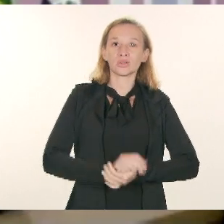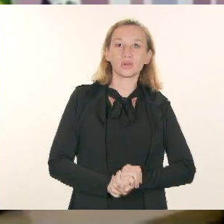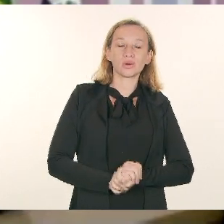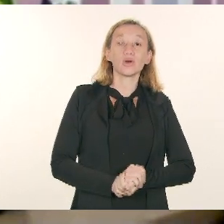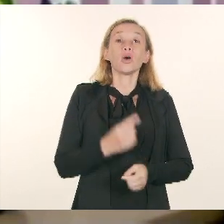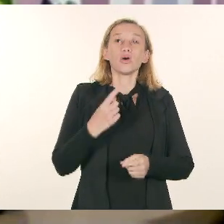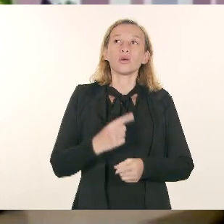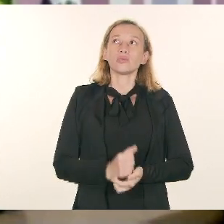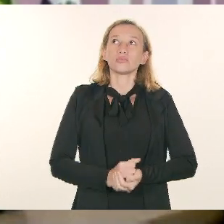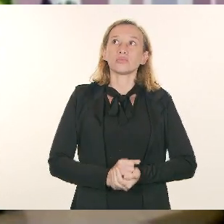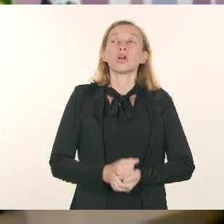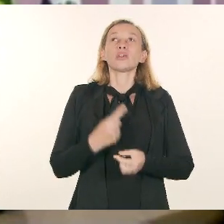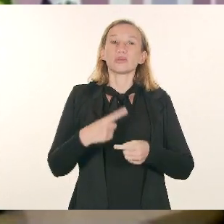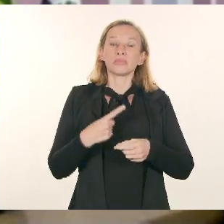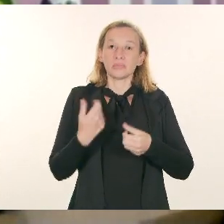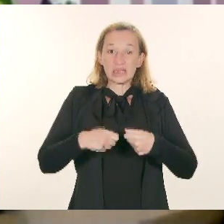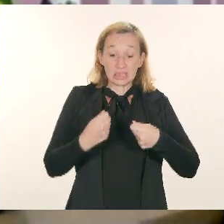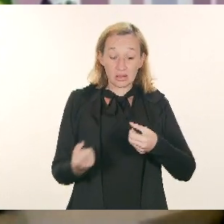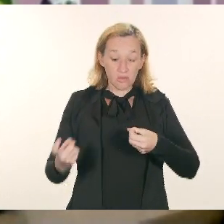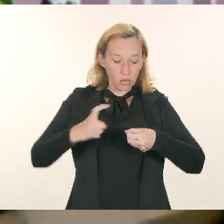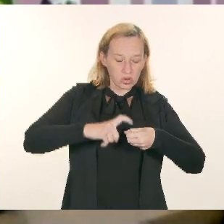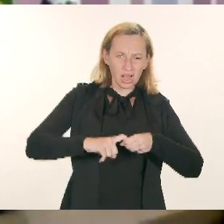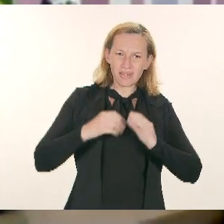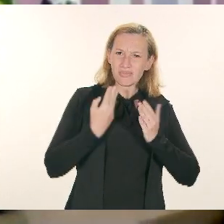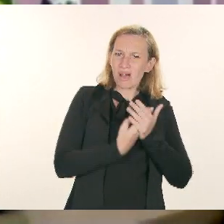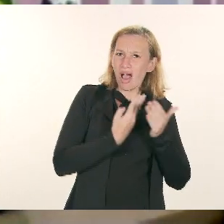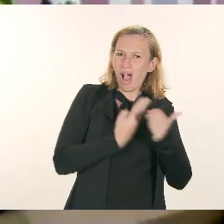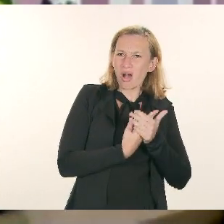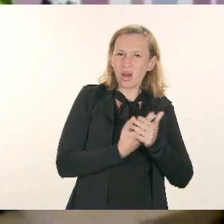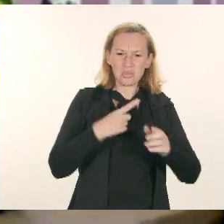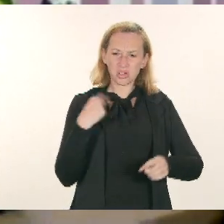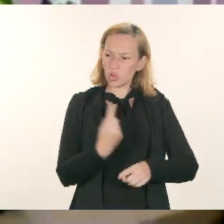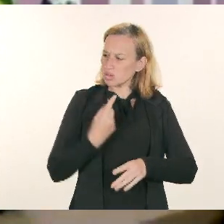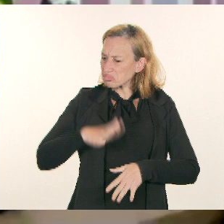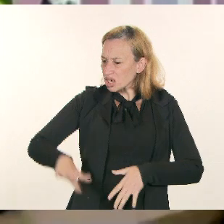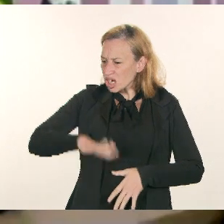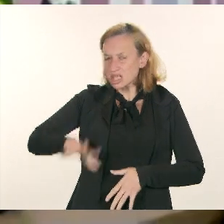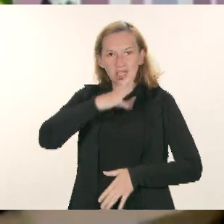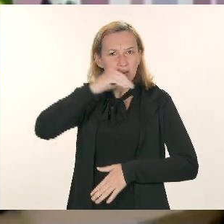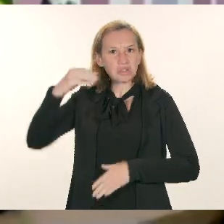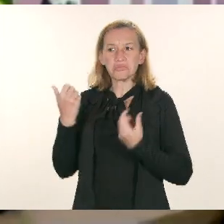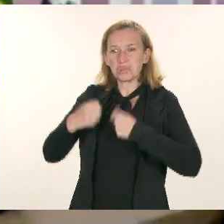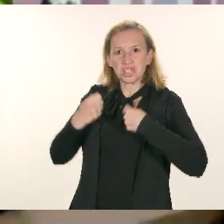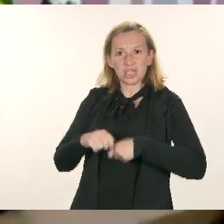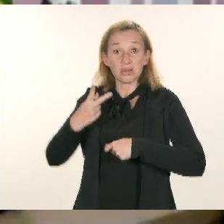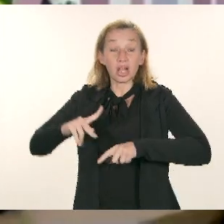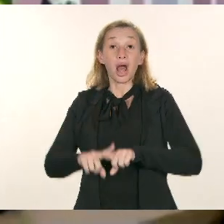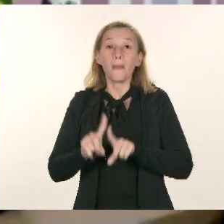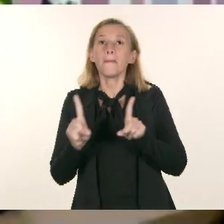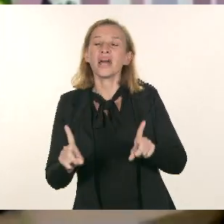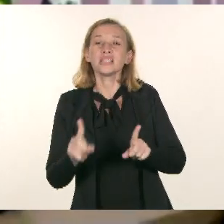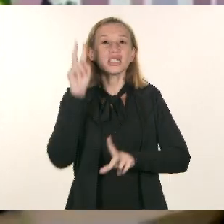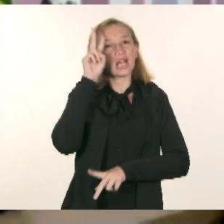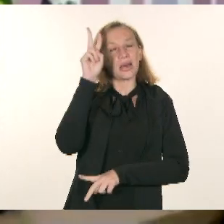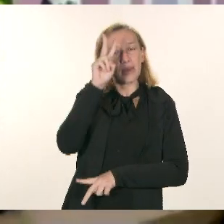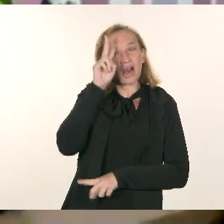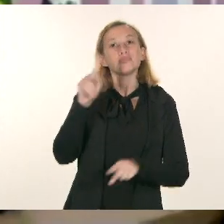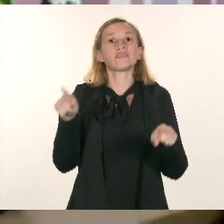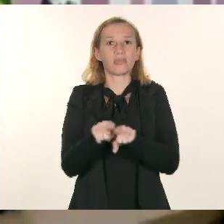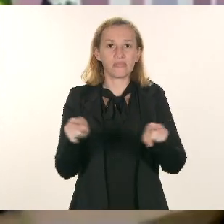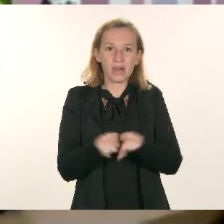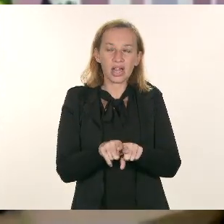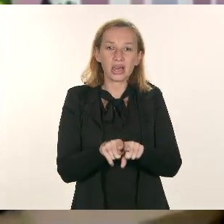porque estão tendo que voltar para salas de aula, porque as nossas crianças e adolescentes precisam deles, mas que eles sejam lembrados